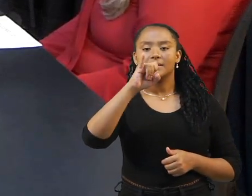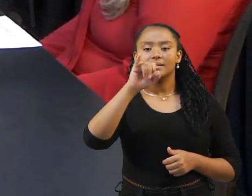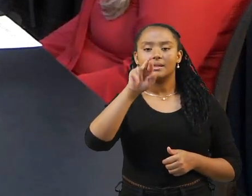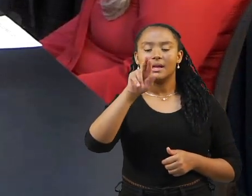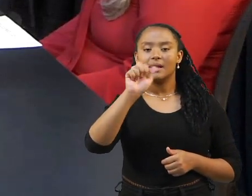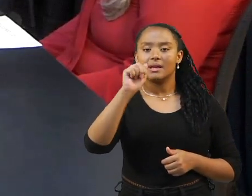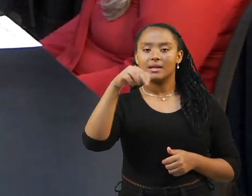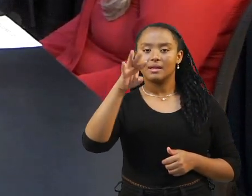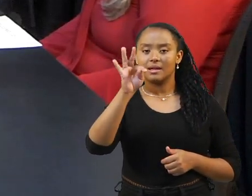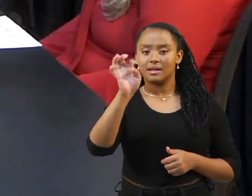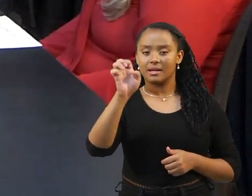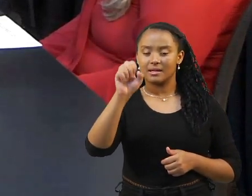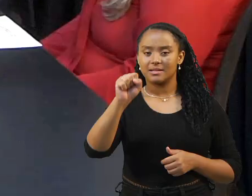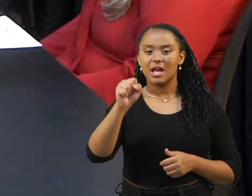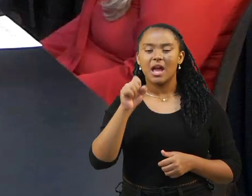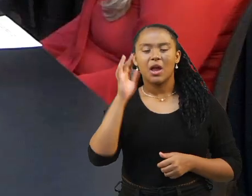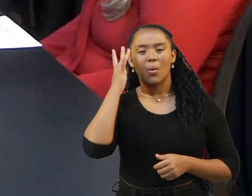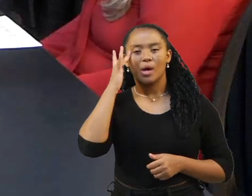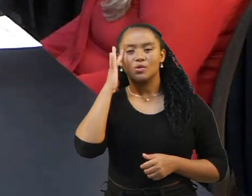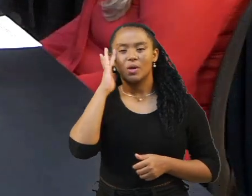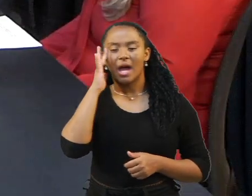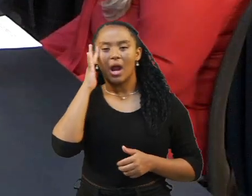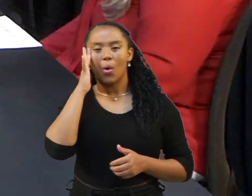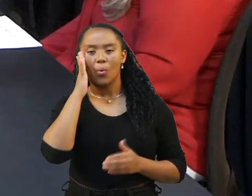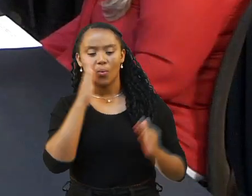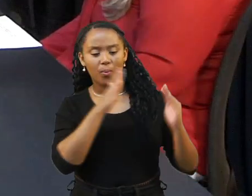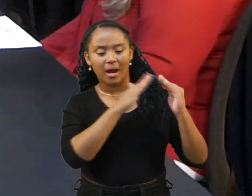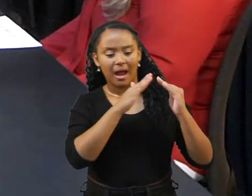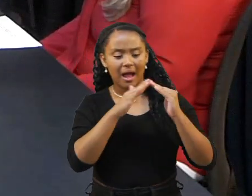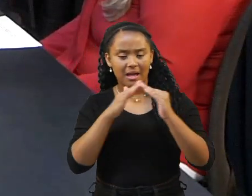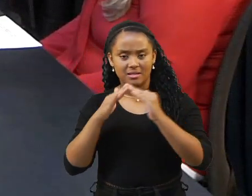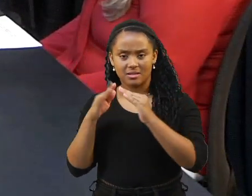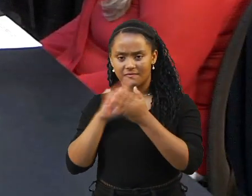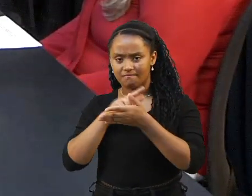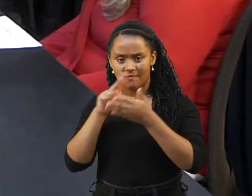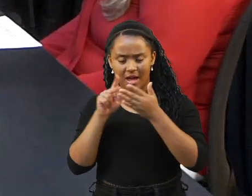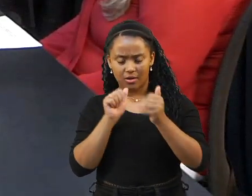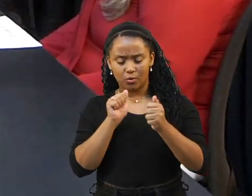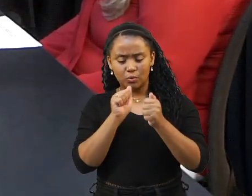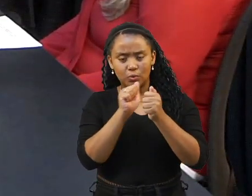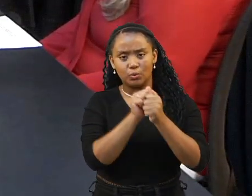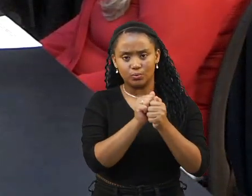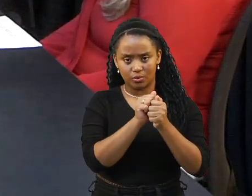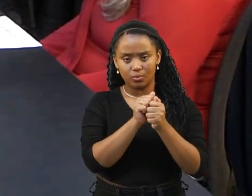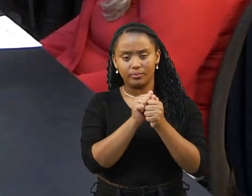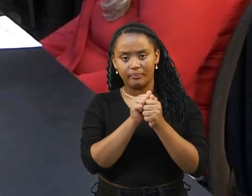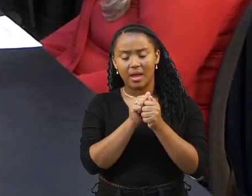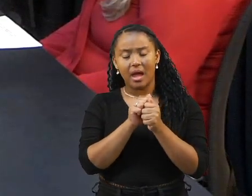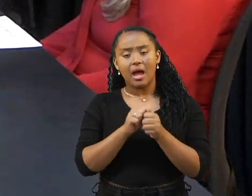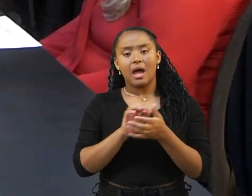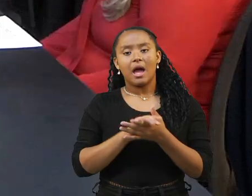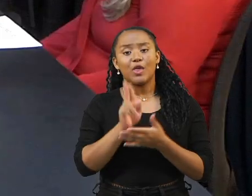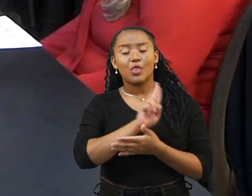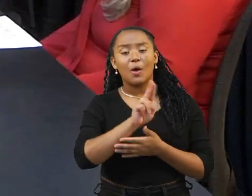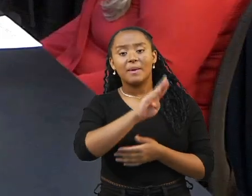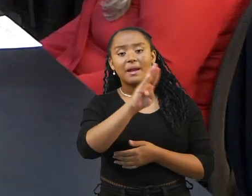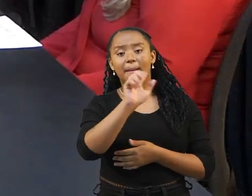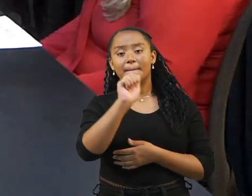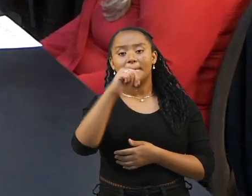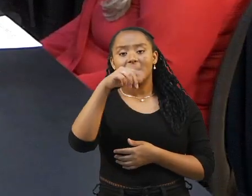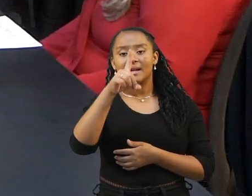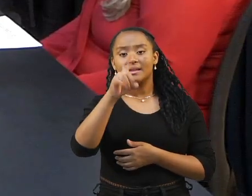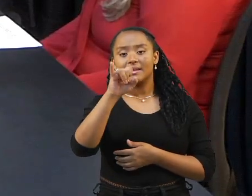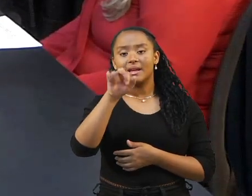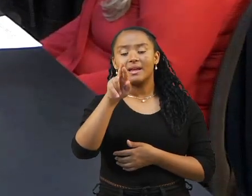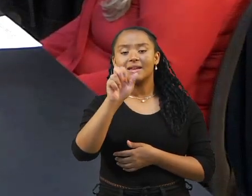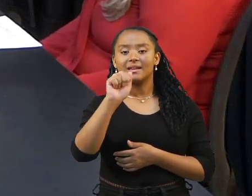conjunto de casas que foi construído, um dos primeiros conjuntos habitacionais de Uberlândia, ali, conjunto Bandeirantes. Tanto que as casinhas ali,